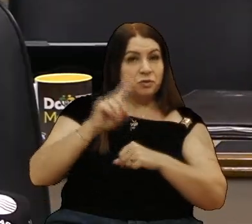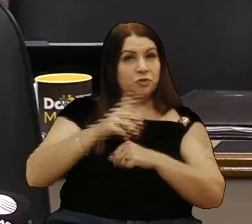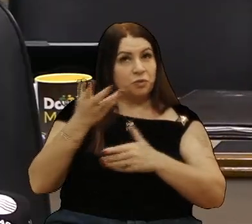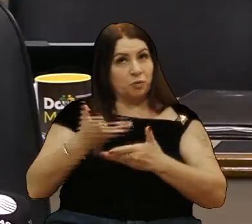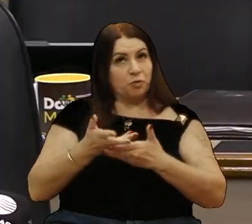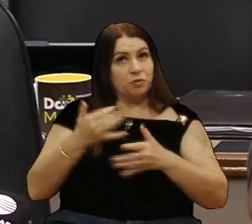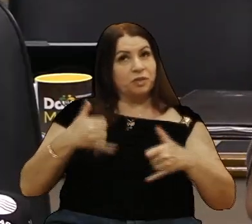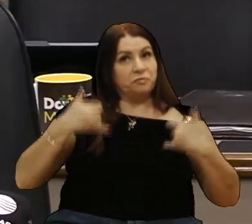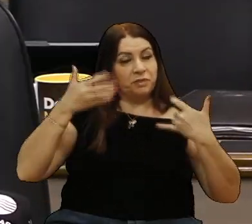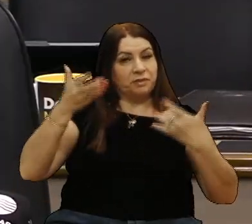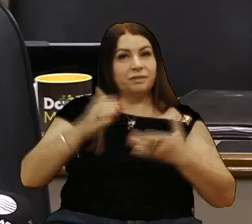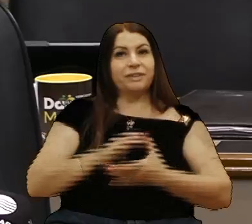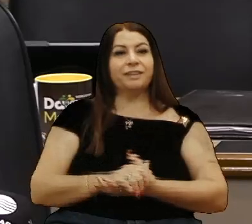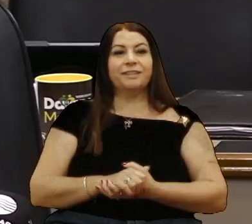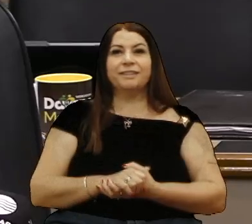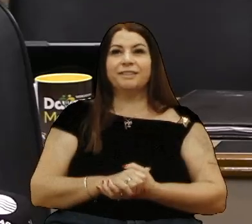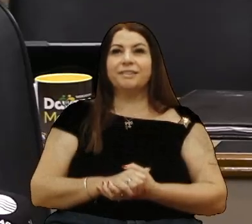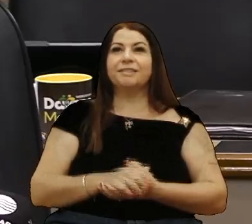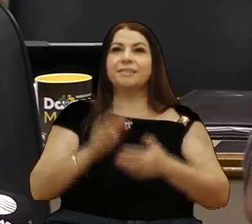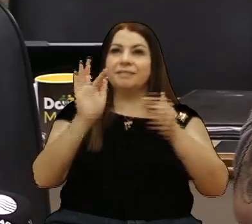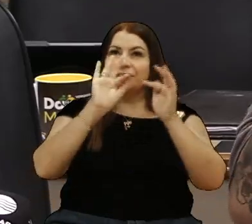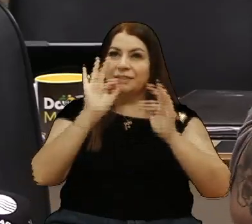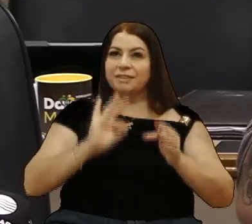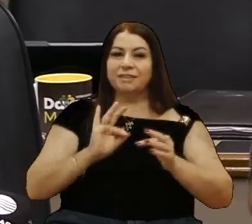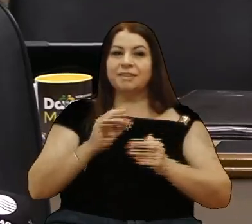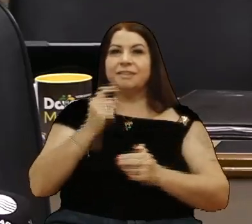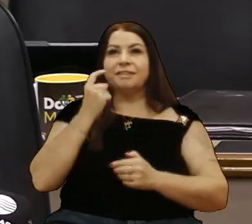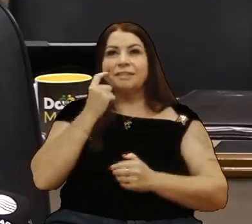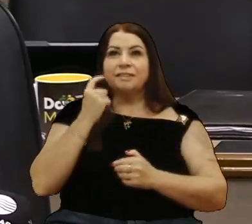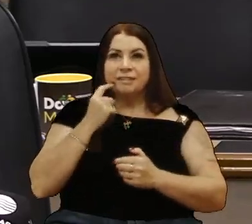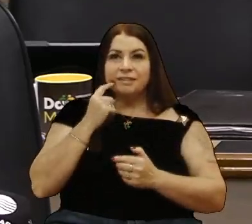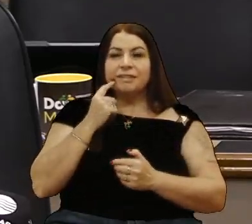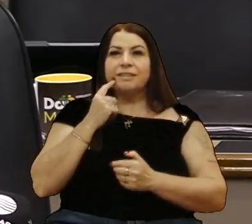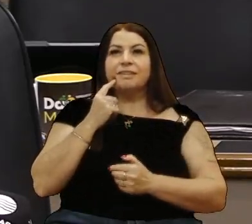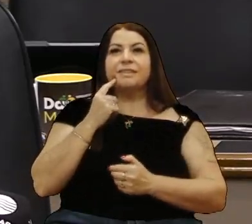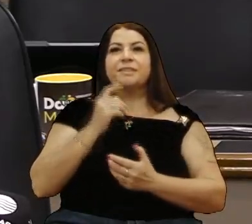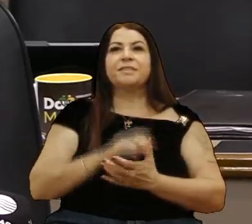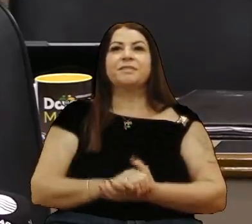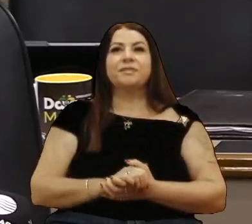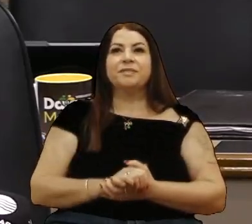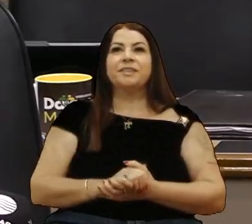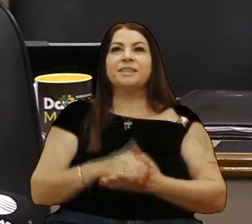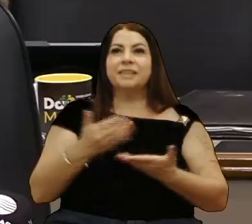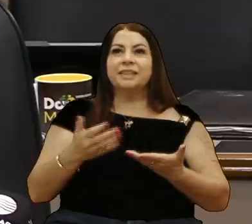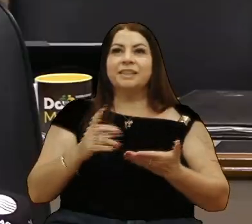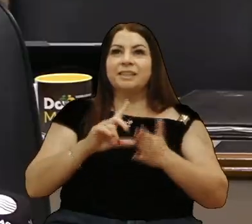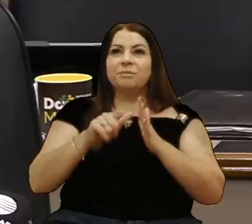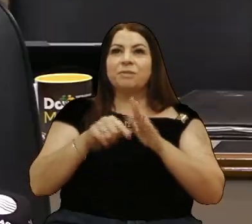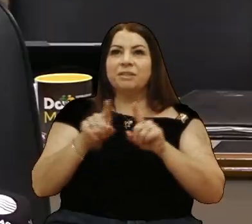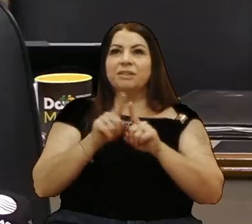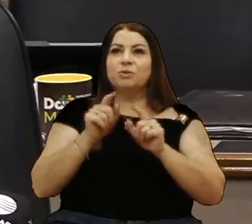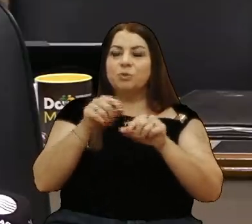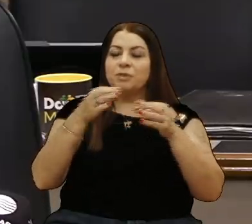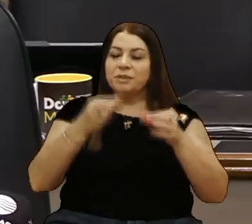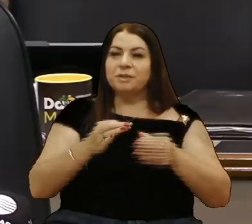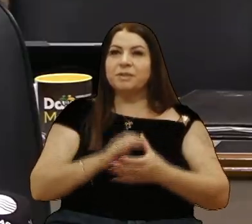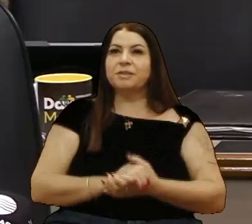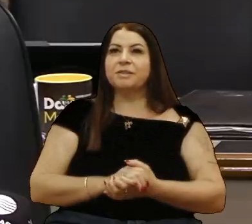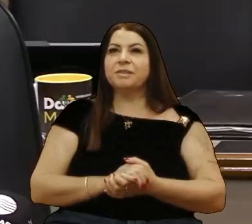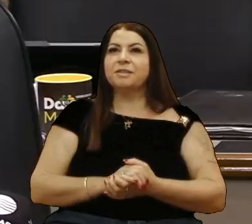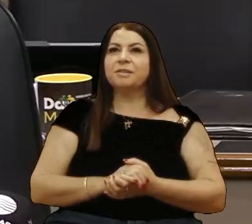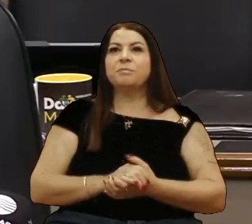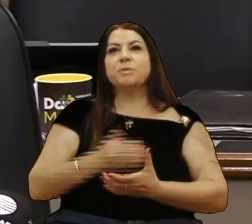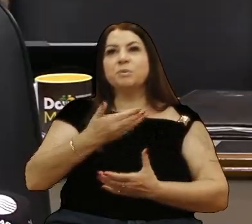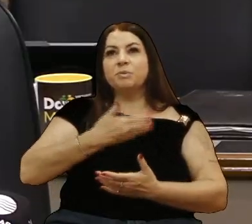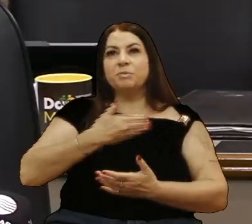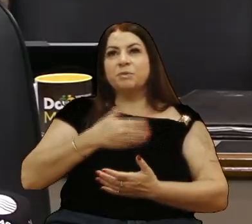está aniversariando, né? Então, felicidades, Wagner Petrini, o moleque, né? Logo mais vai estar aqui com certeza. O meu grande